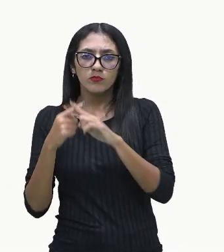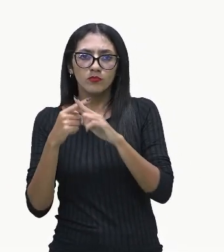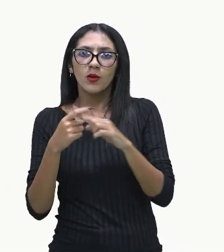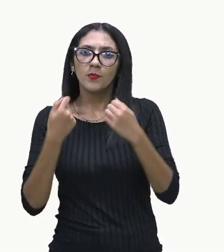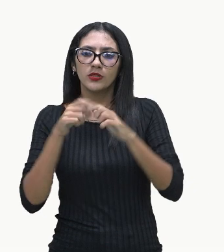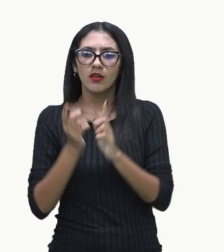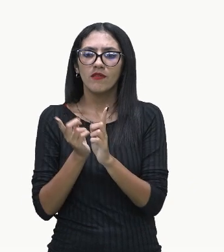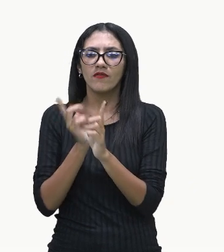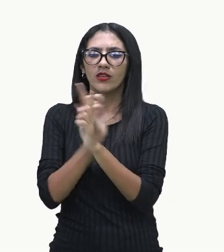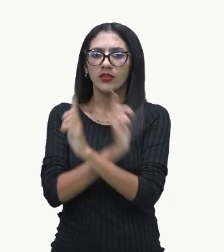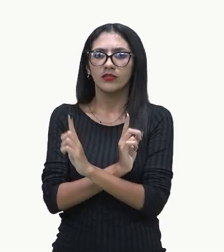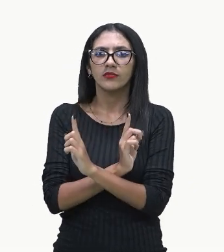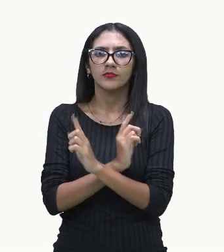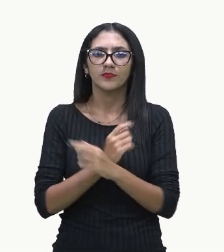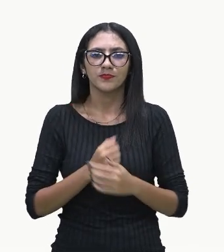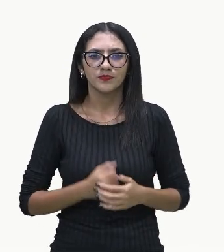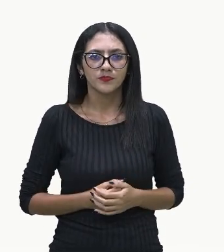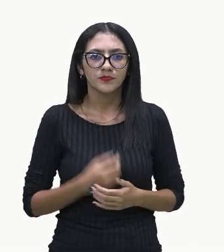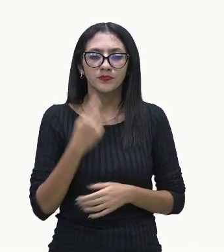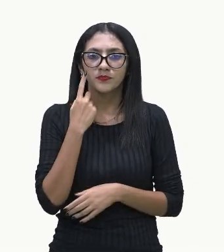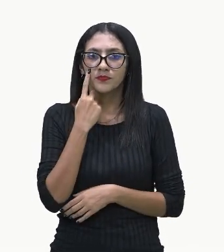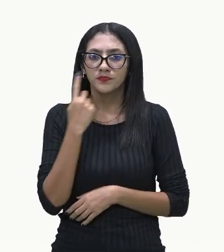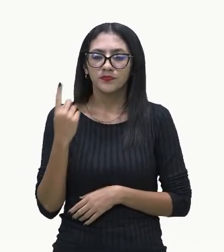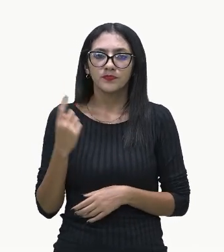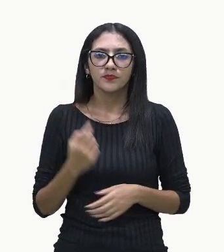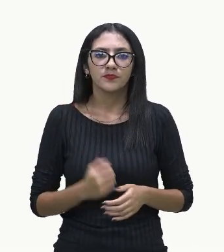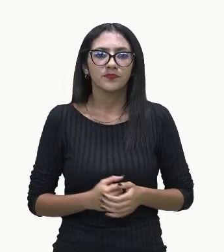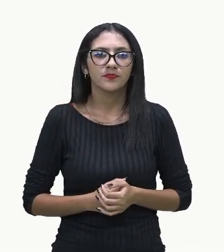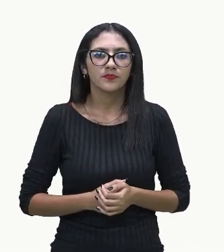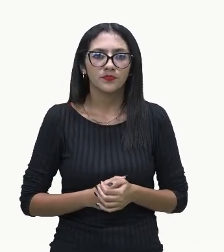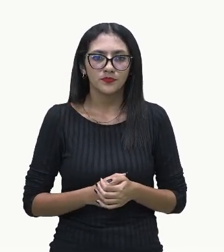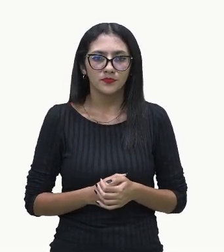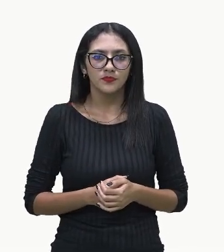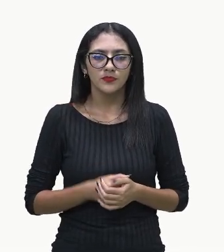dividindo. Aí, chegamos ali ao valor do M,